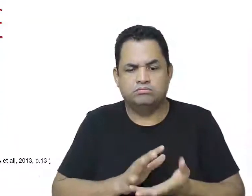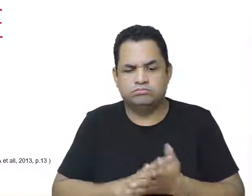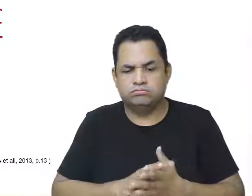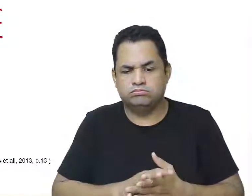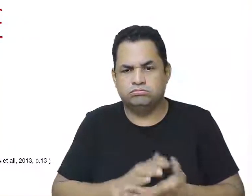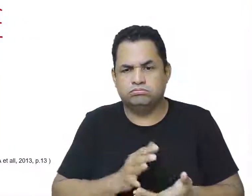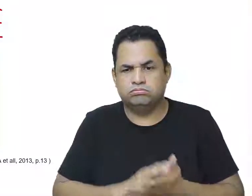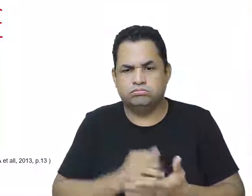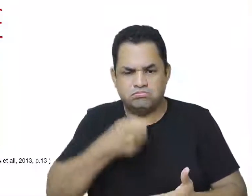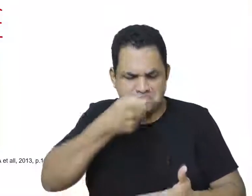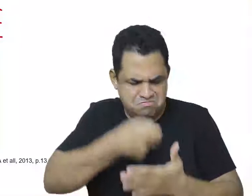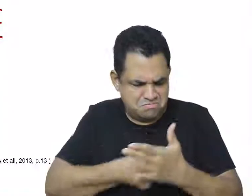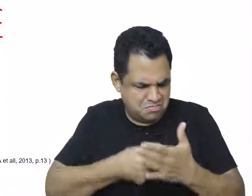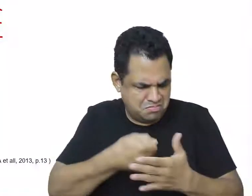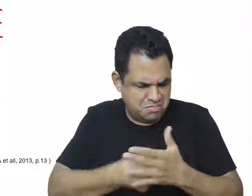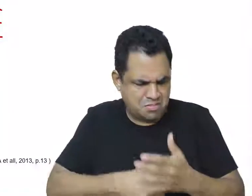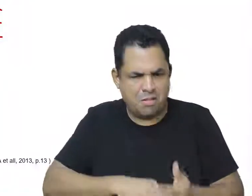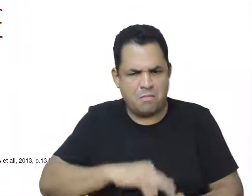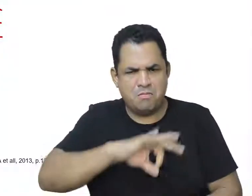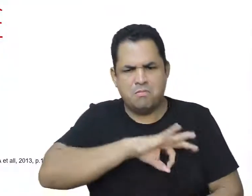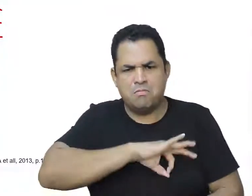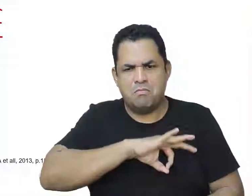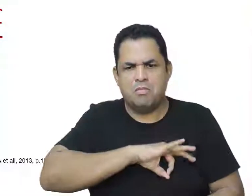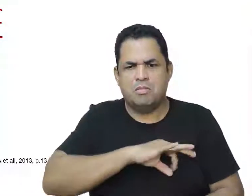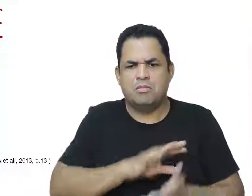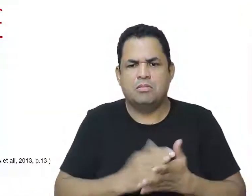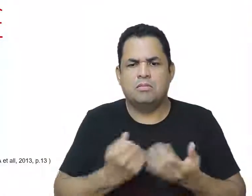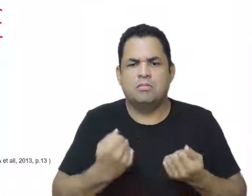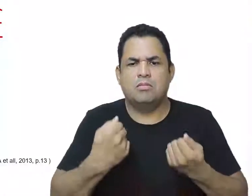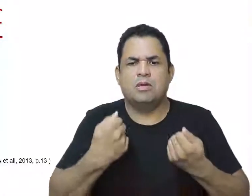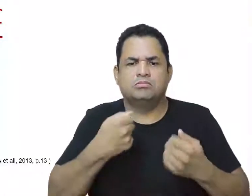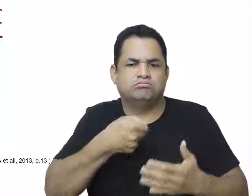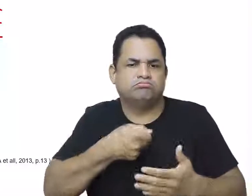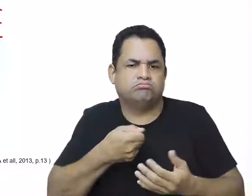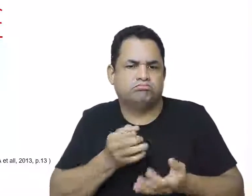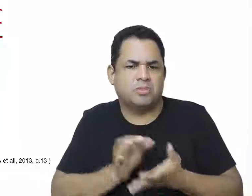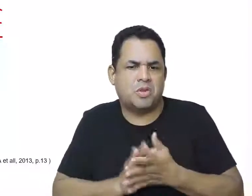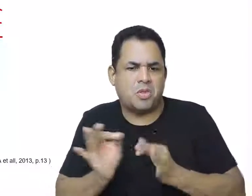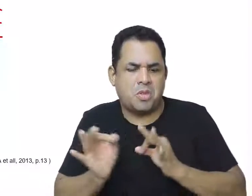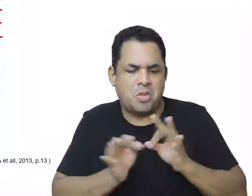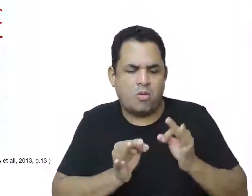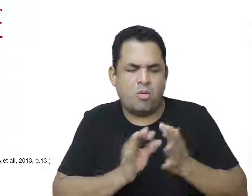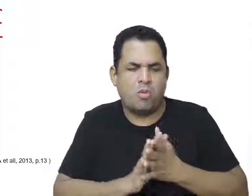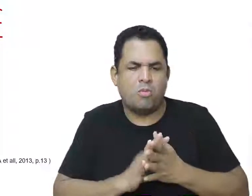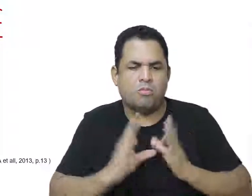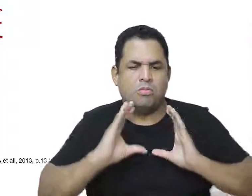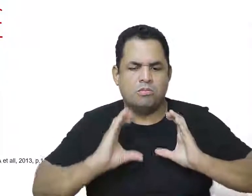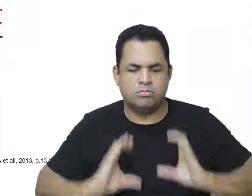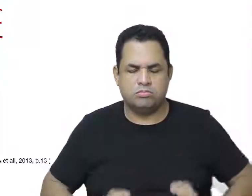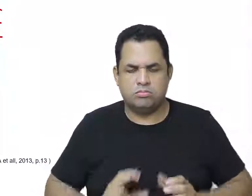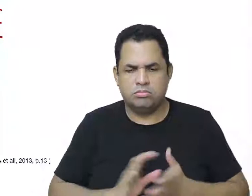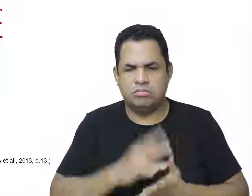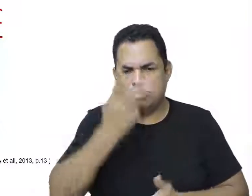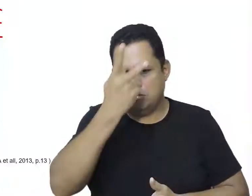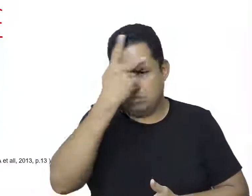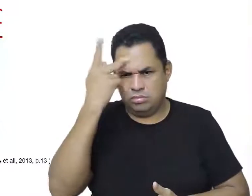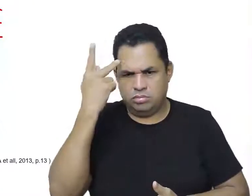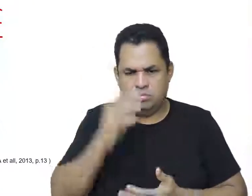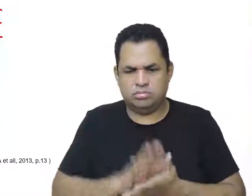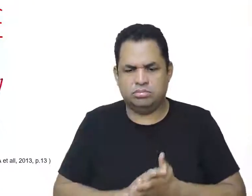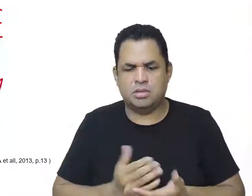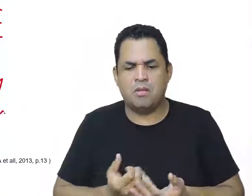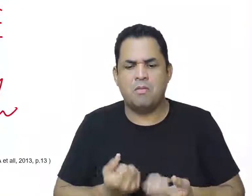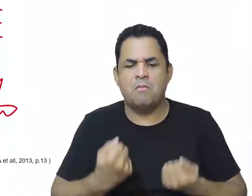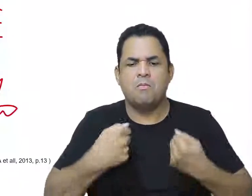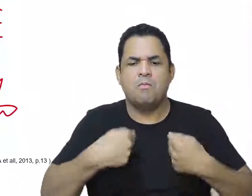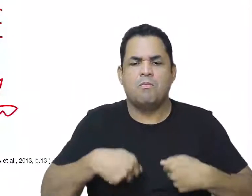repressão policial, que pode determinar o comportamento das pessoas, né? Digamos assim, por exemplo, o poder do Senado,